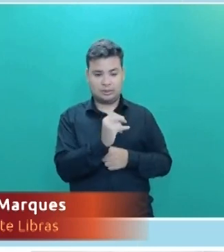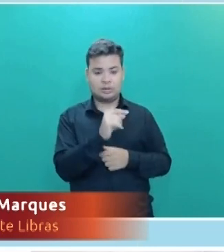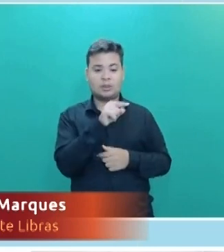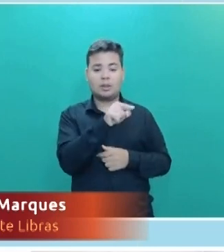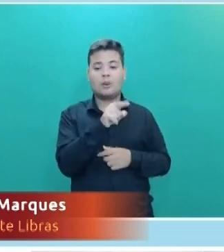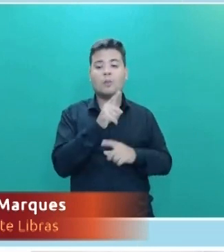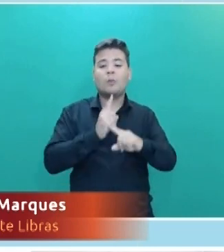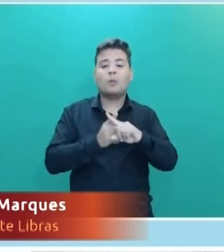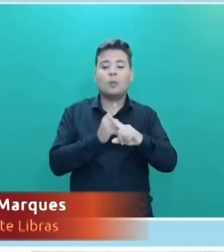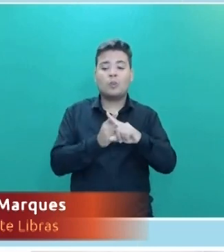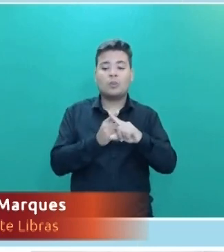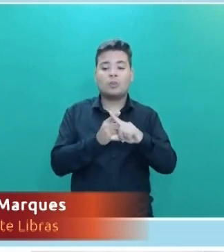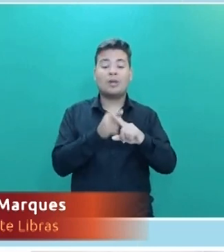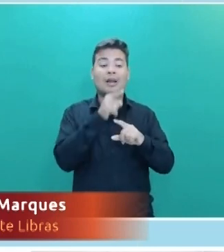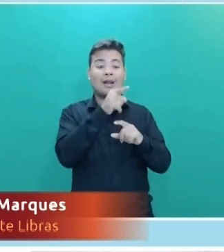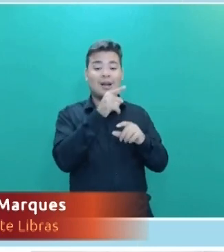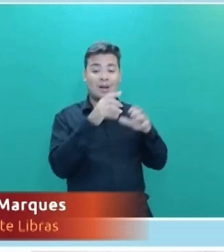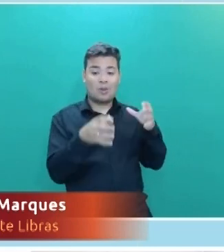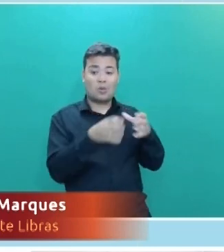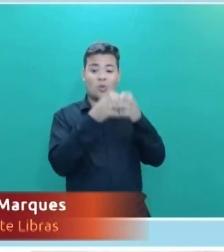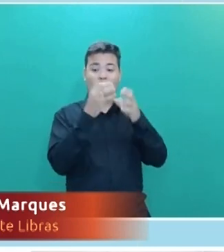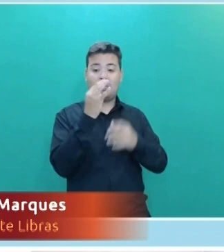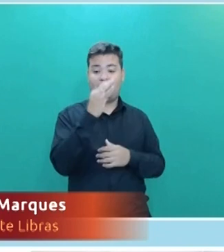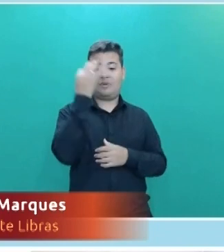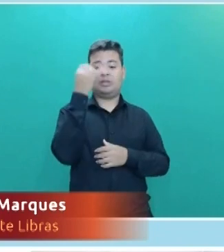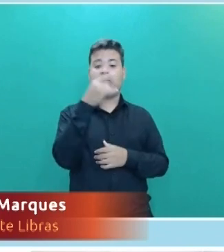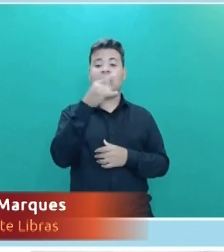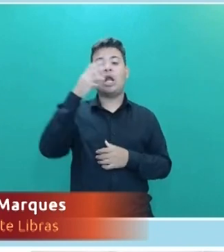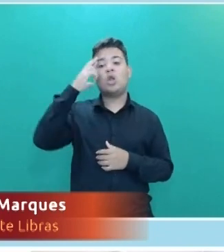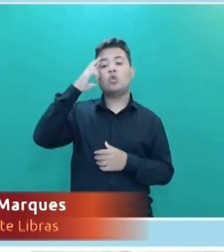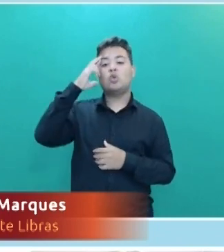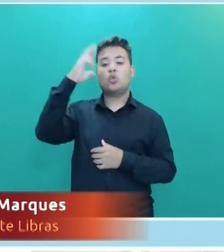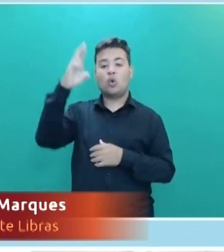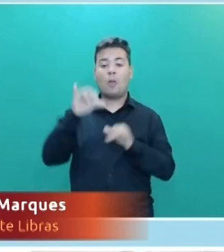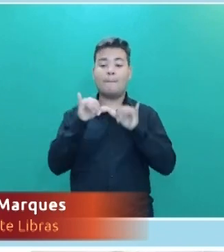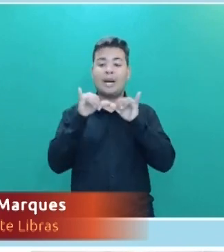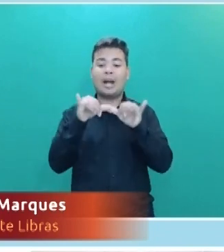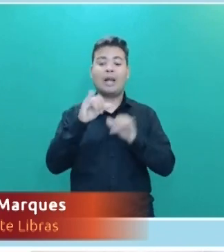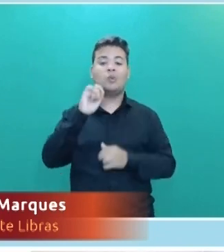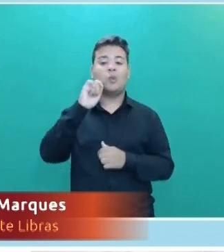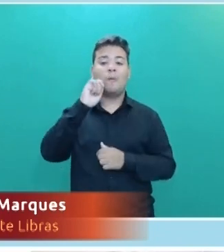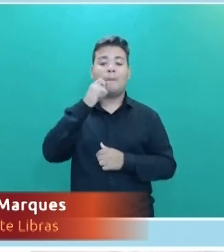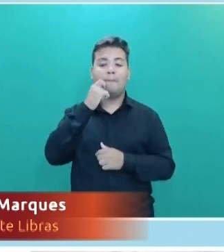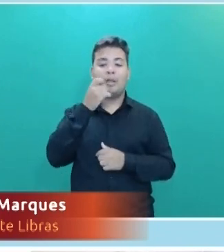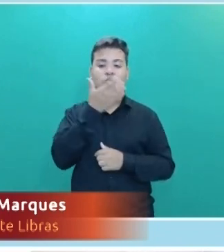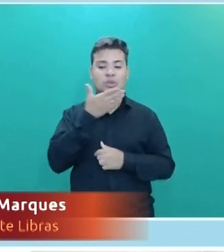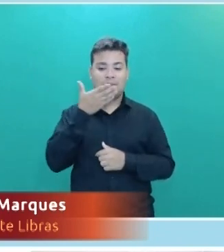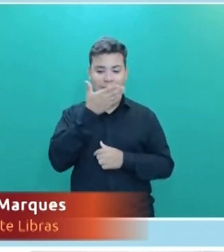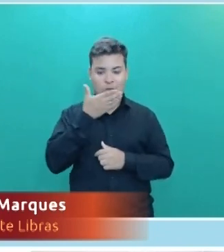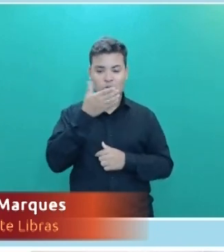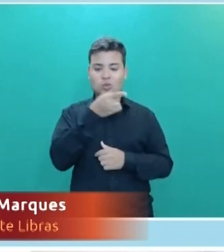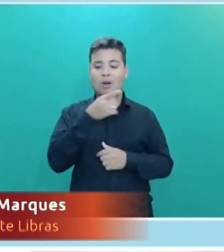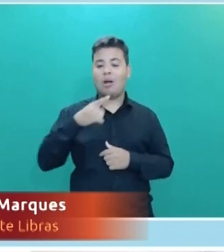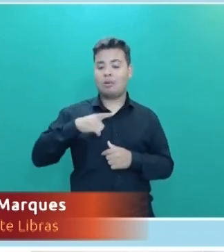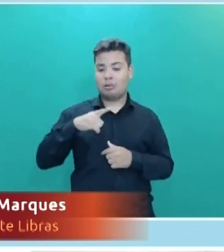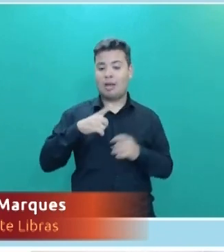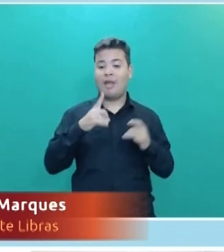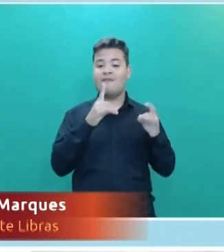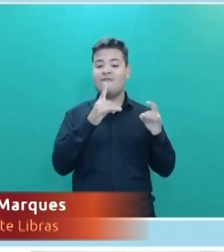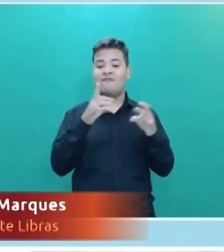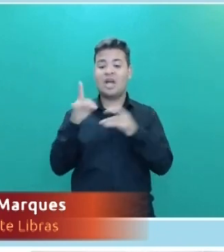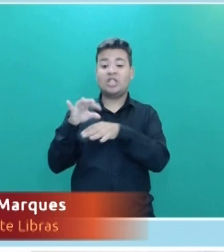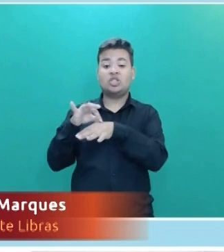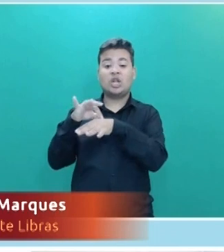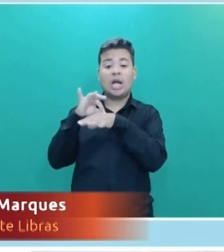proprietário, um grupo francês, proprietário do Pão de Açúcar, que continua comercializando carnes oriundas